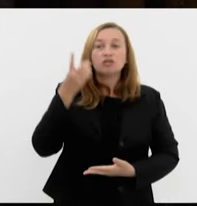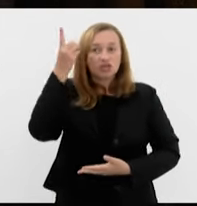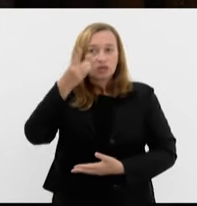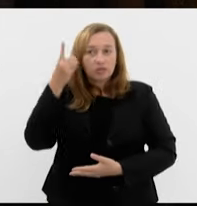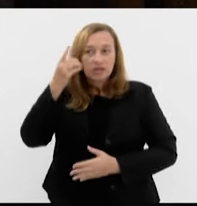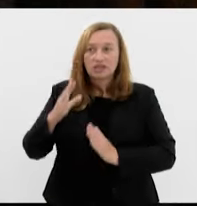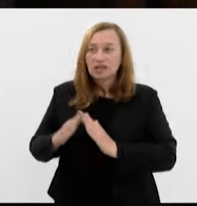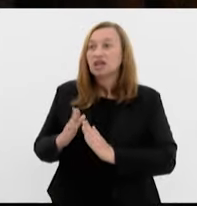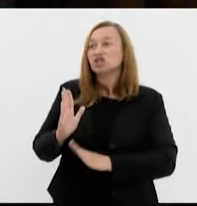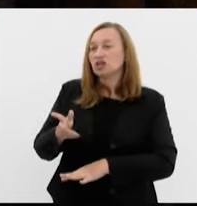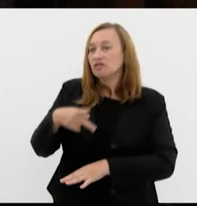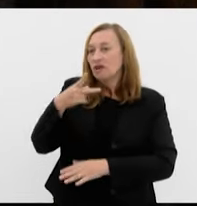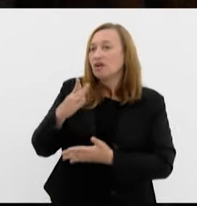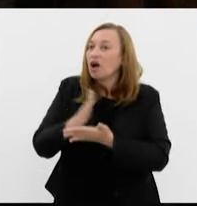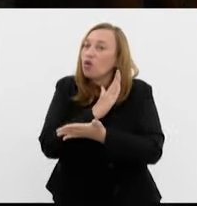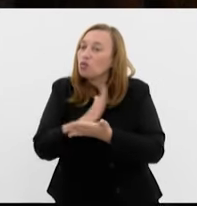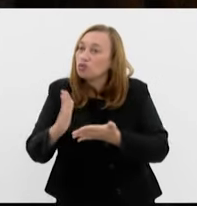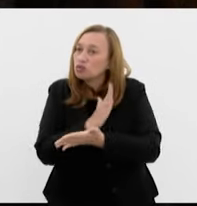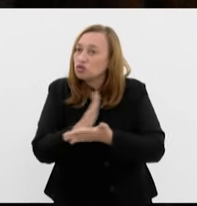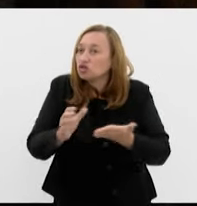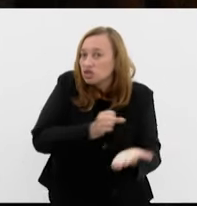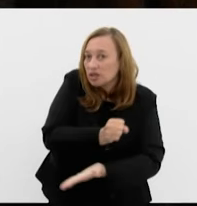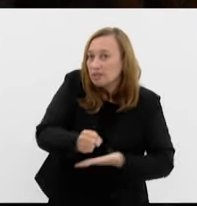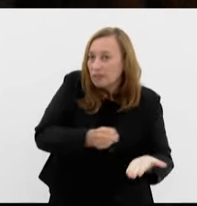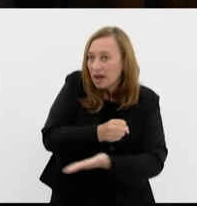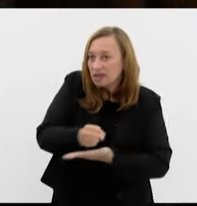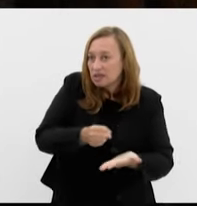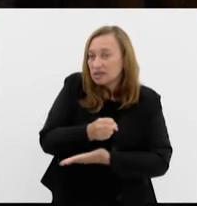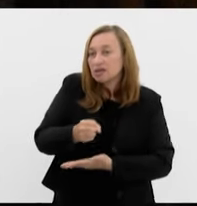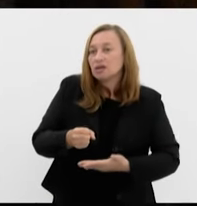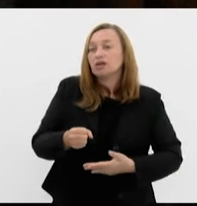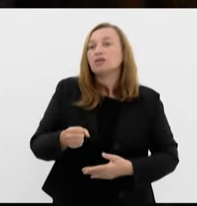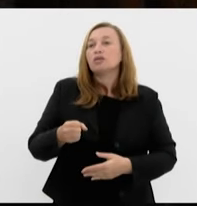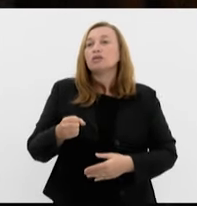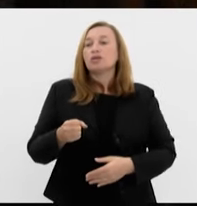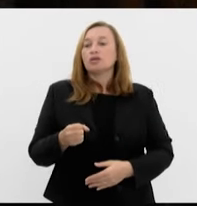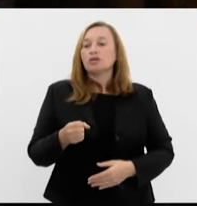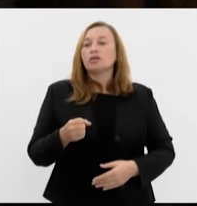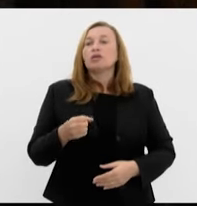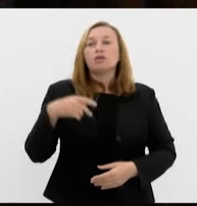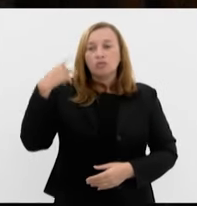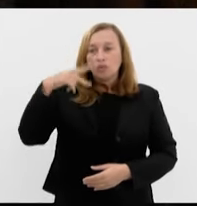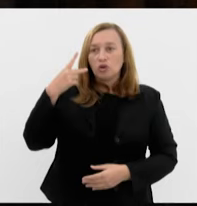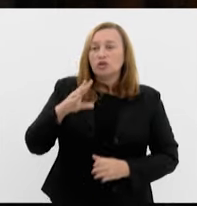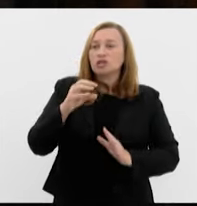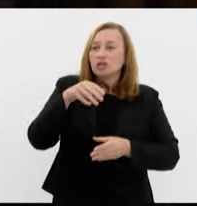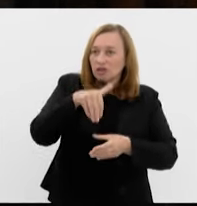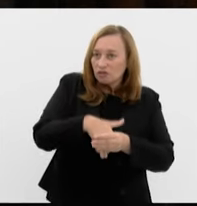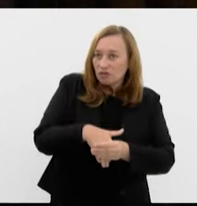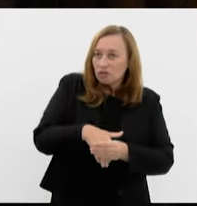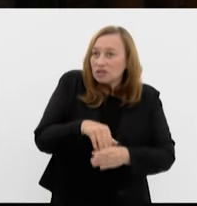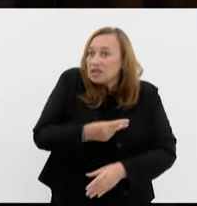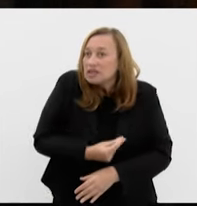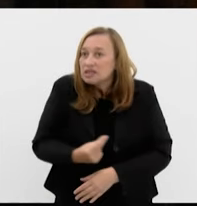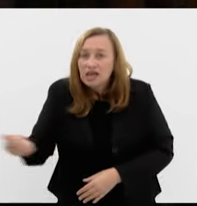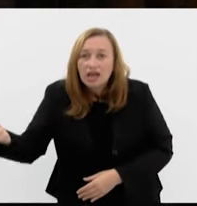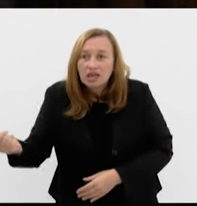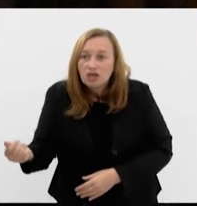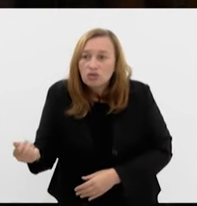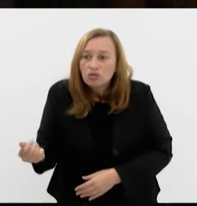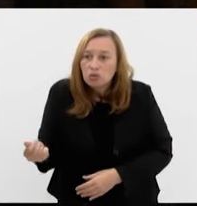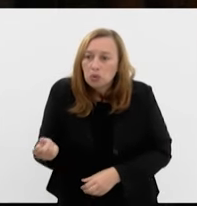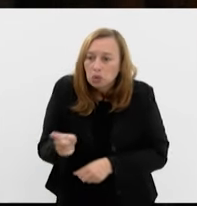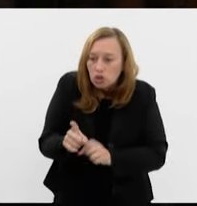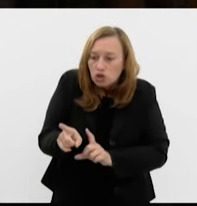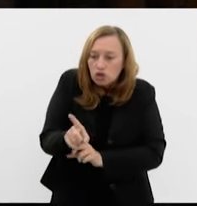alguns que tem base política e voto do cidadão de Niterói e que foram embora botaram rabinho entre as